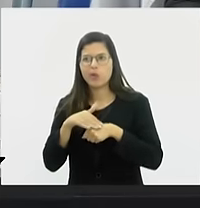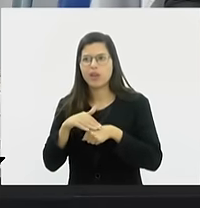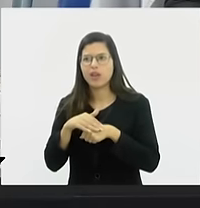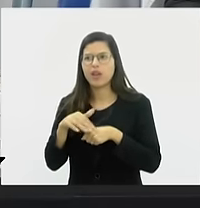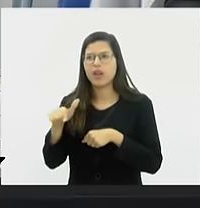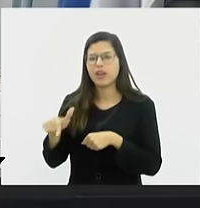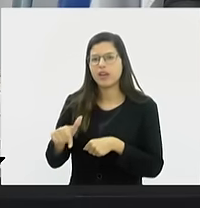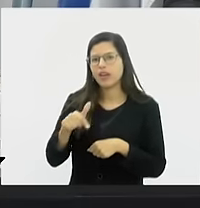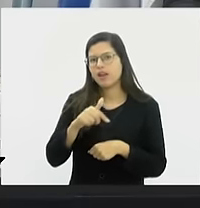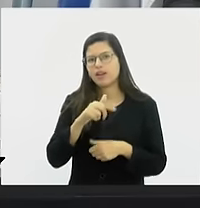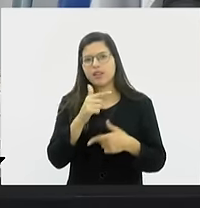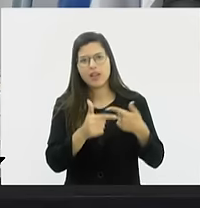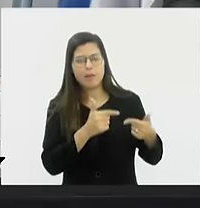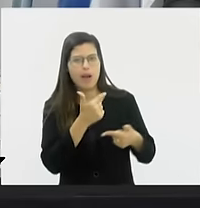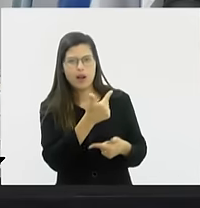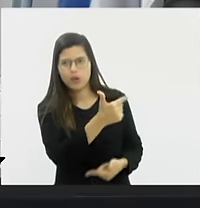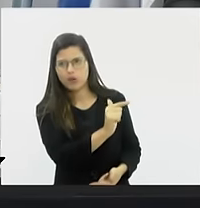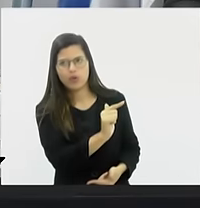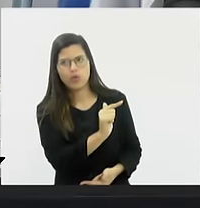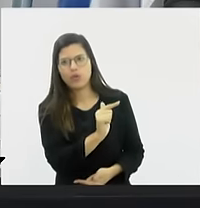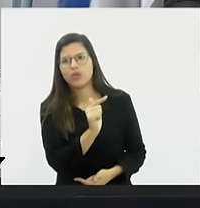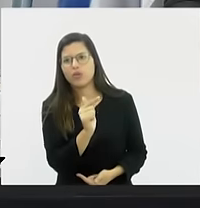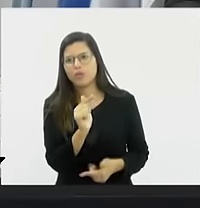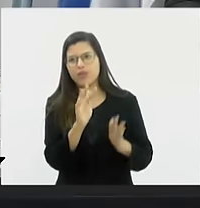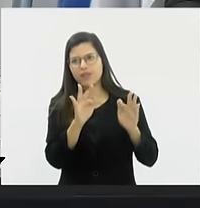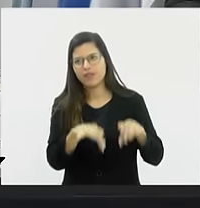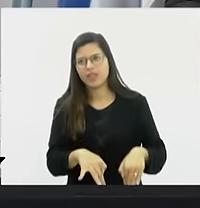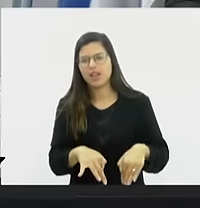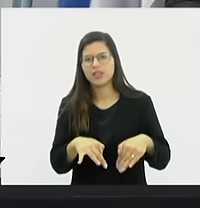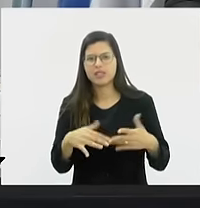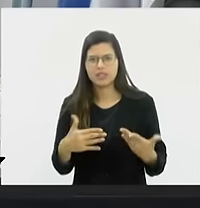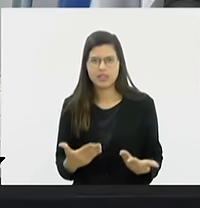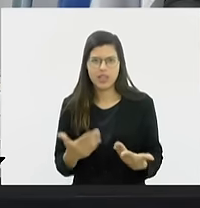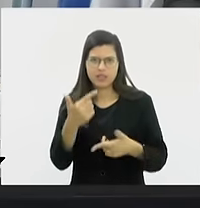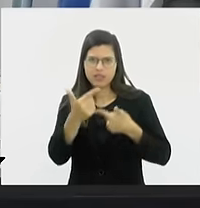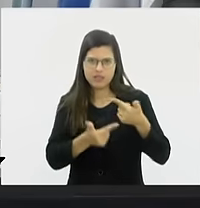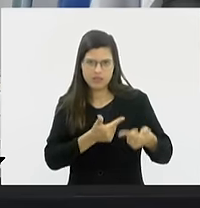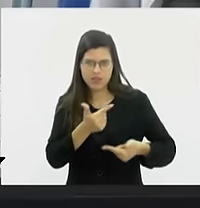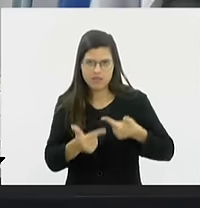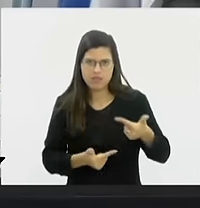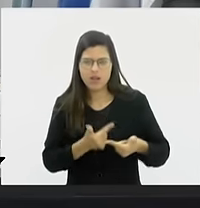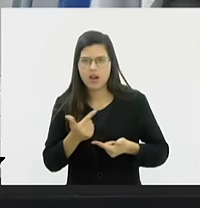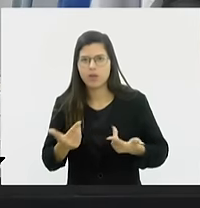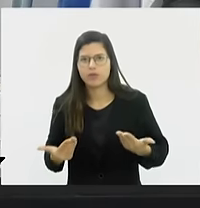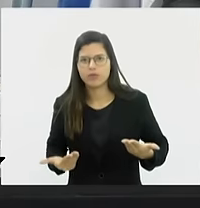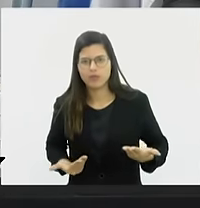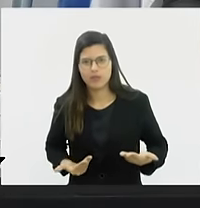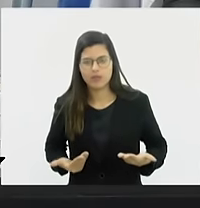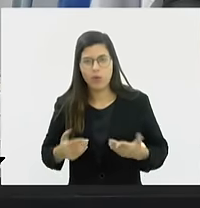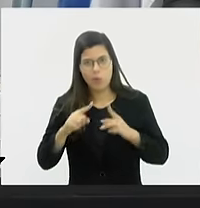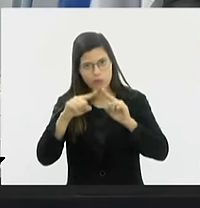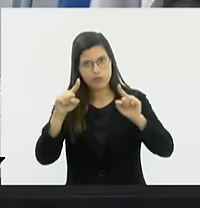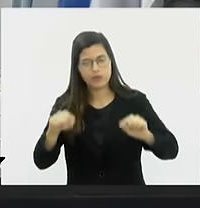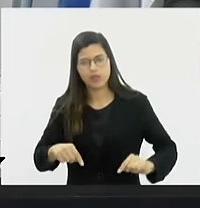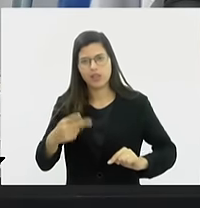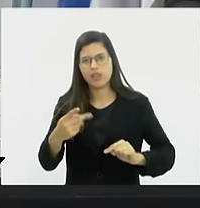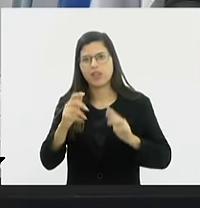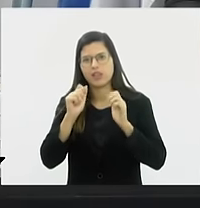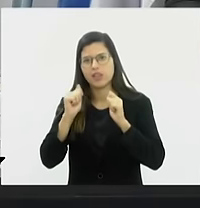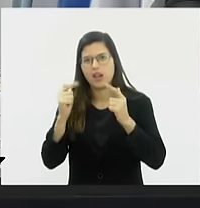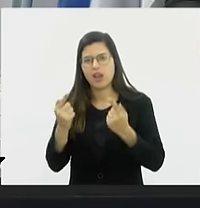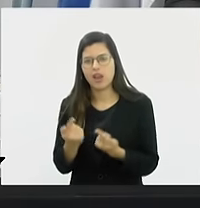comissão, mas de qualquer forma, para fechar esse ciclo de trabalho como servidora dessa casa, que a gente possa aprovar